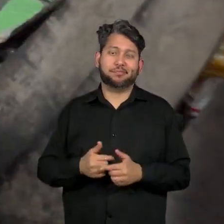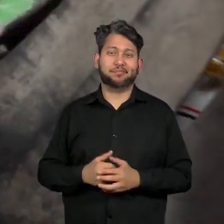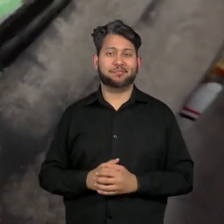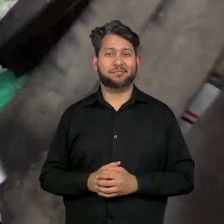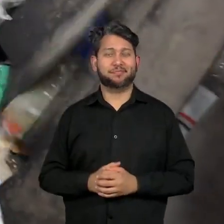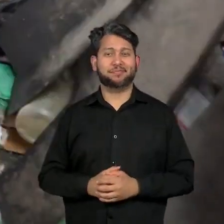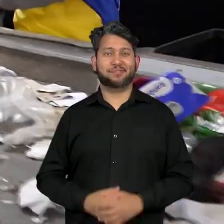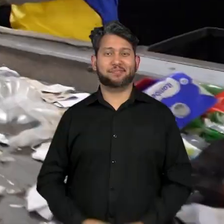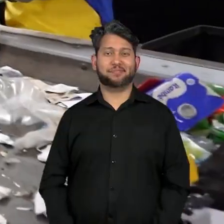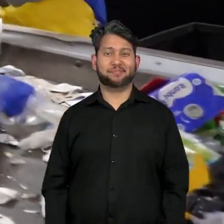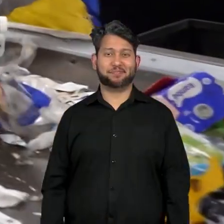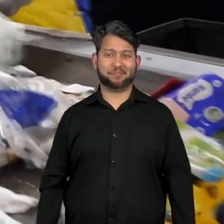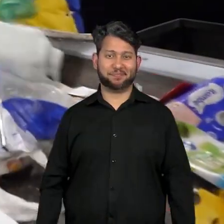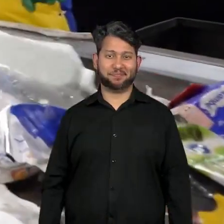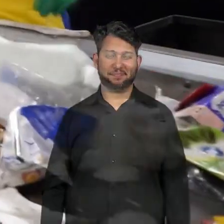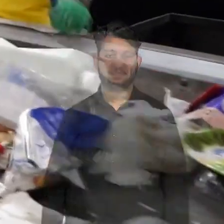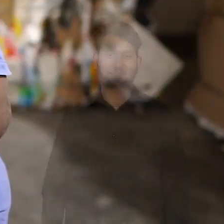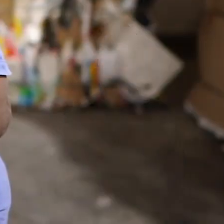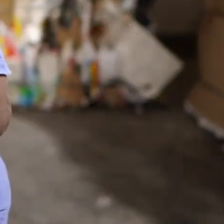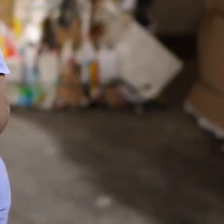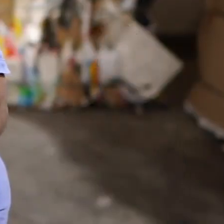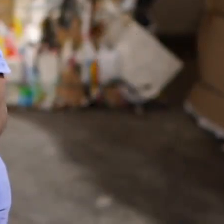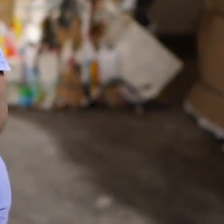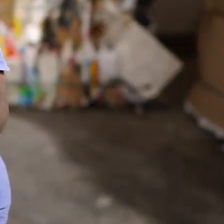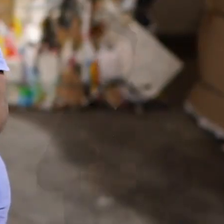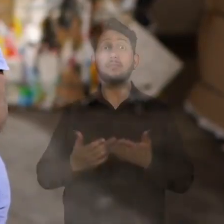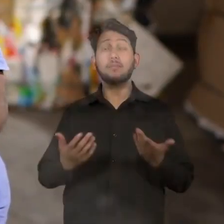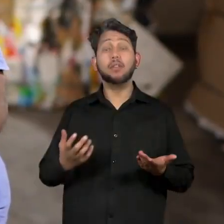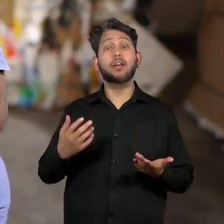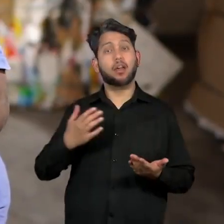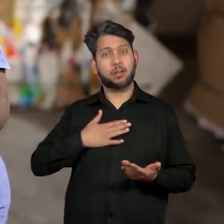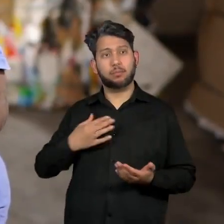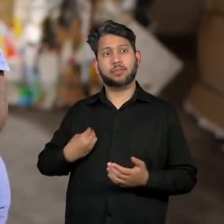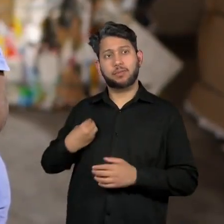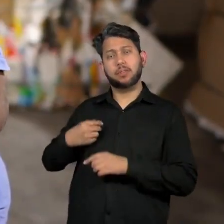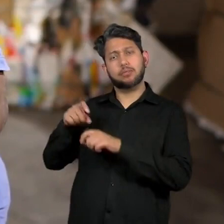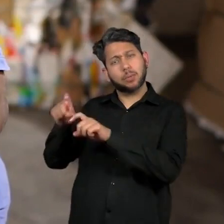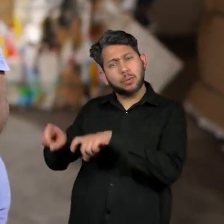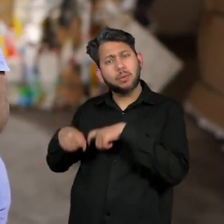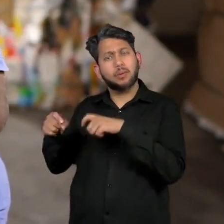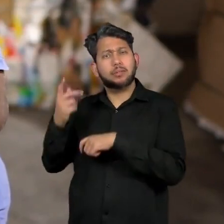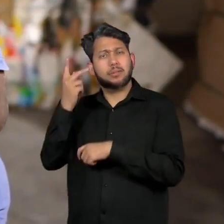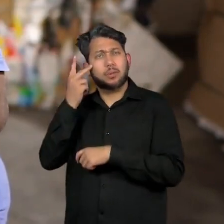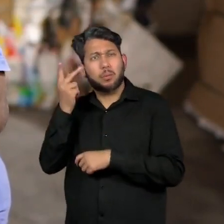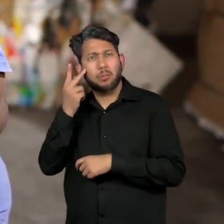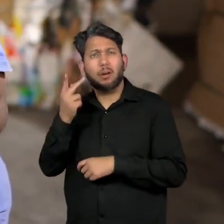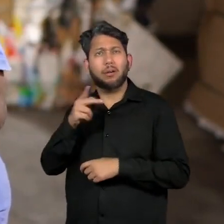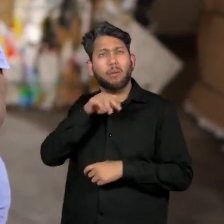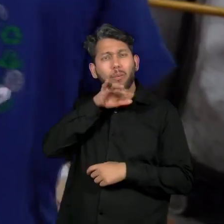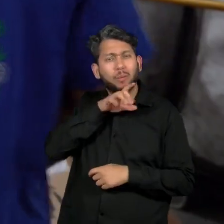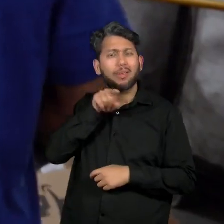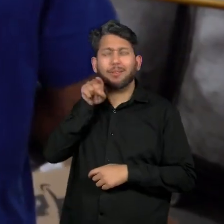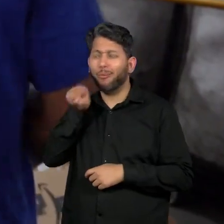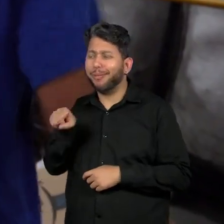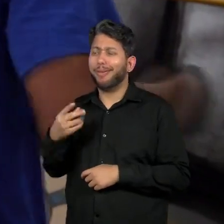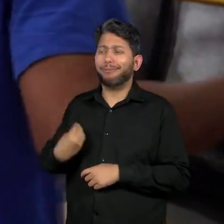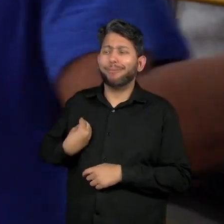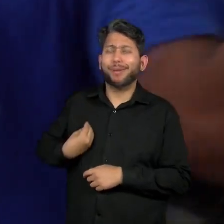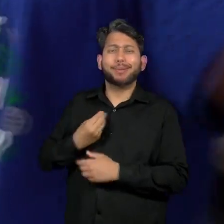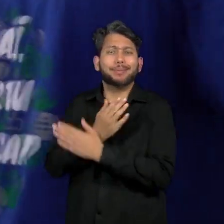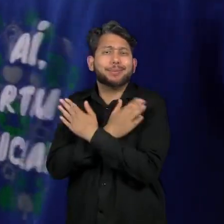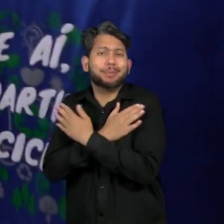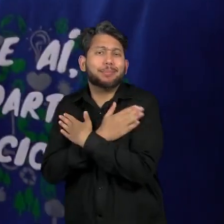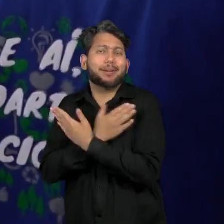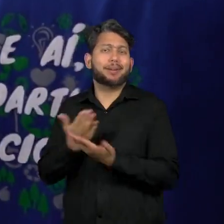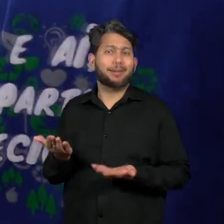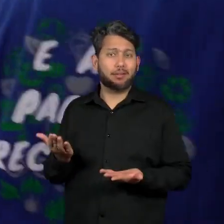E no interior de São Paulo, bem ruinzinha, bem ruinzinho, desemprego. A gente que é da